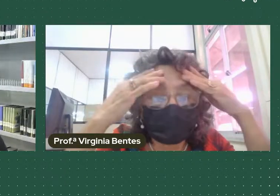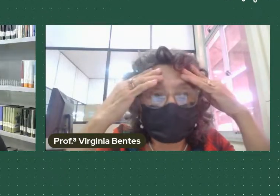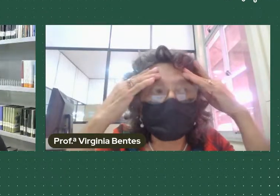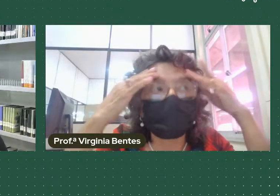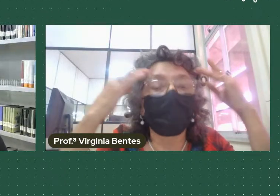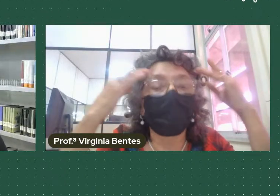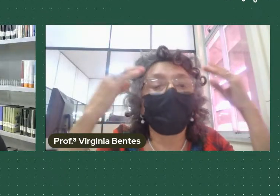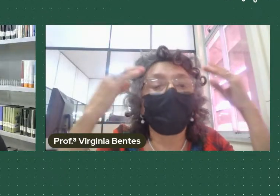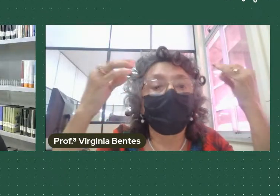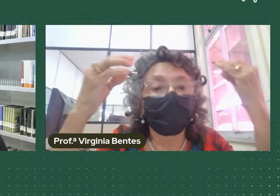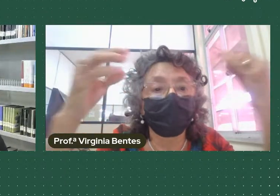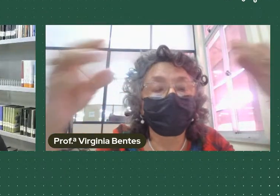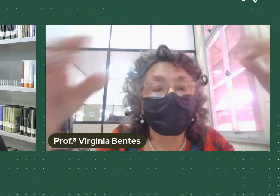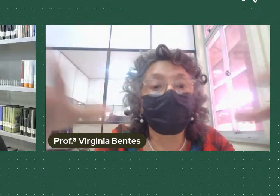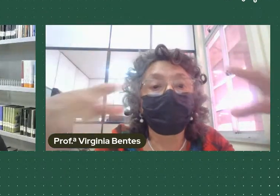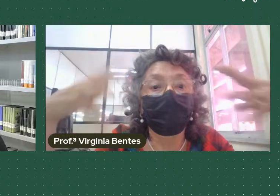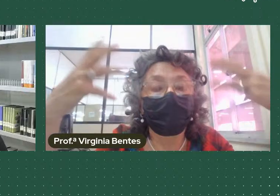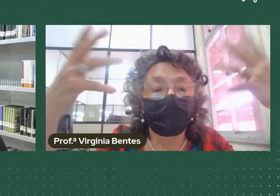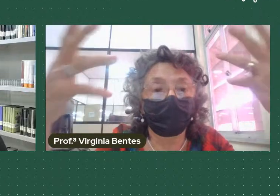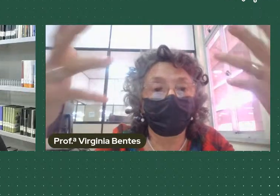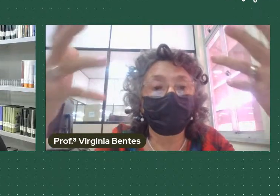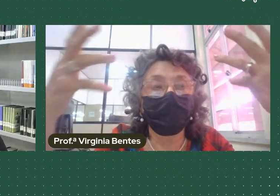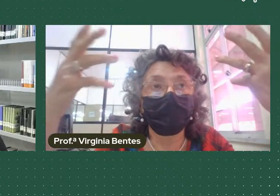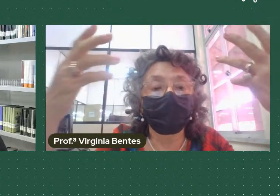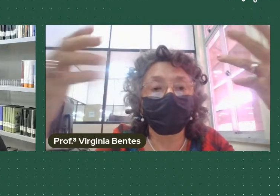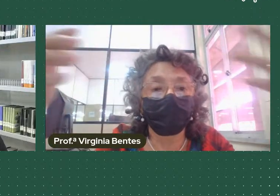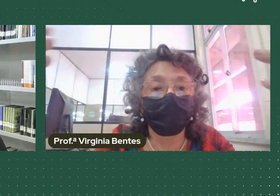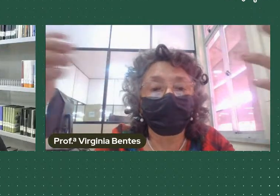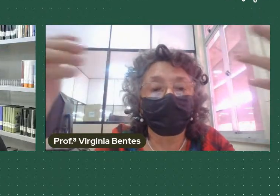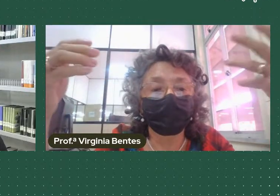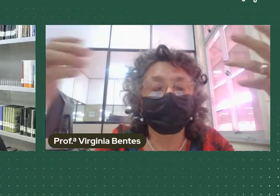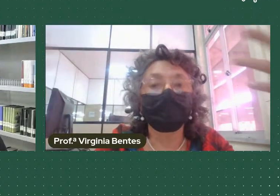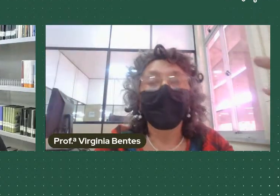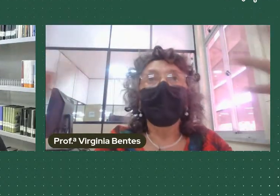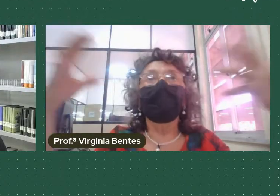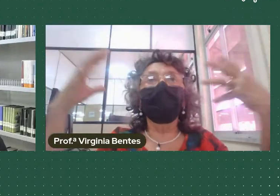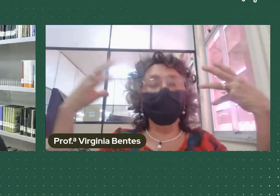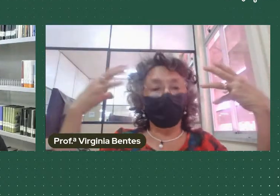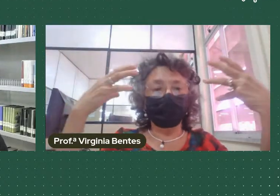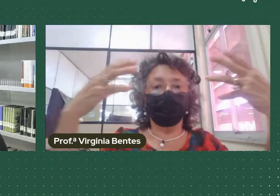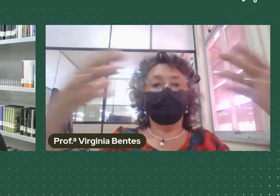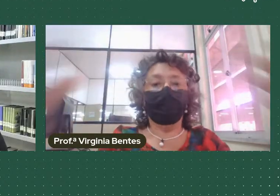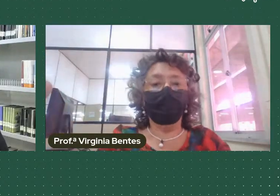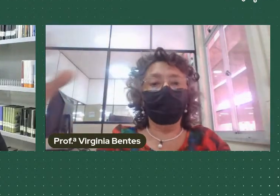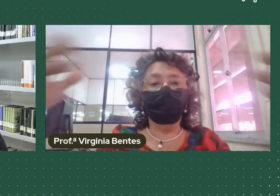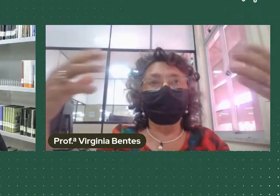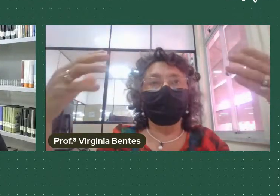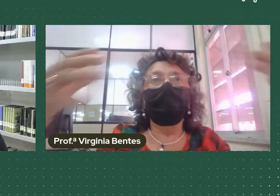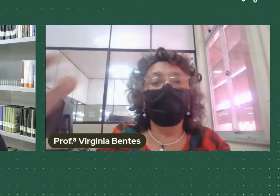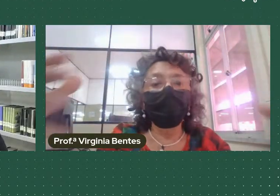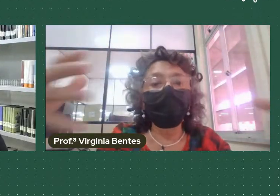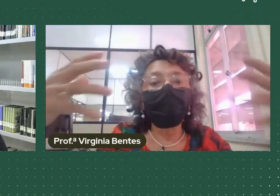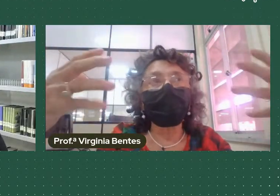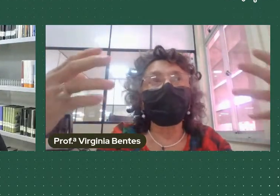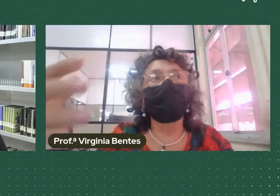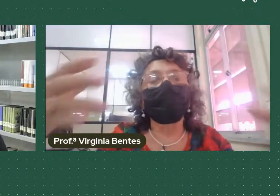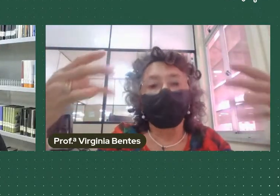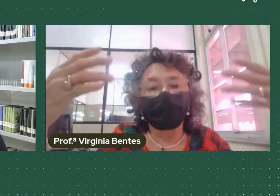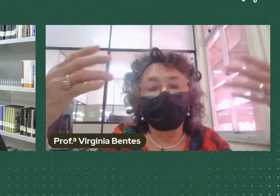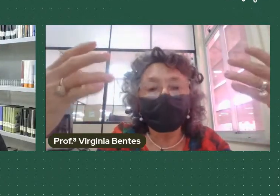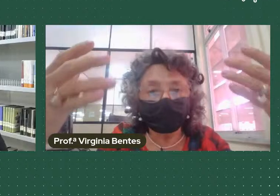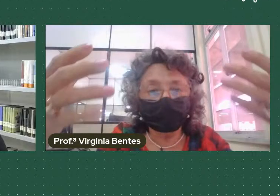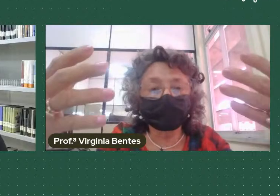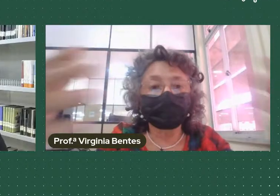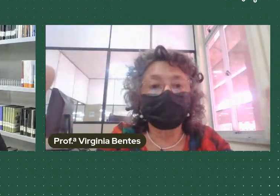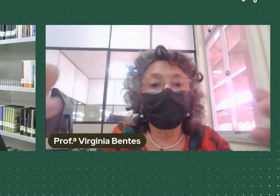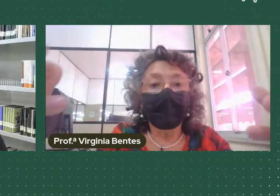do IMOS, né, que está aberto. Estão fazendo a campanha agora, no mês de junho, tá, gente? Vamos participar. A doação é algo muito importante